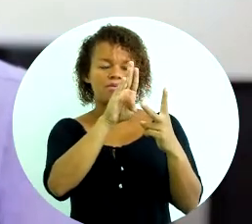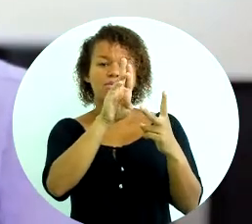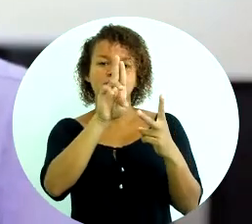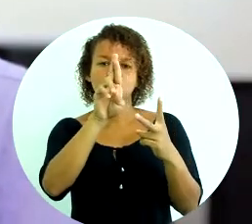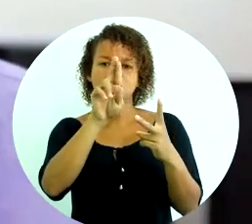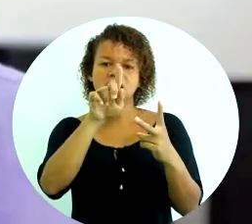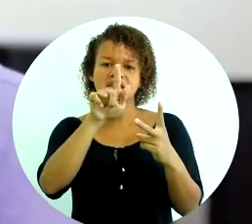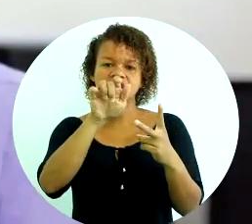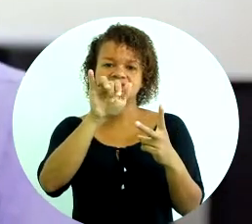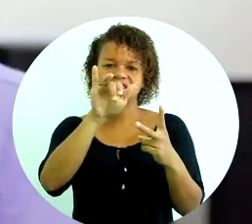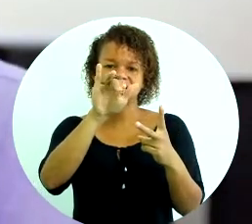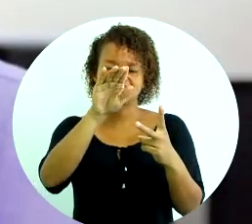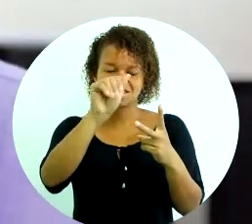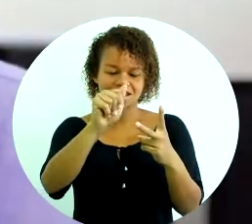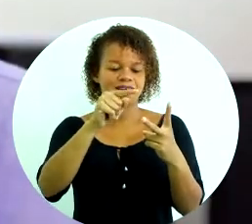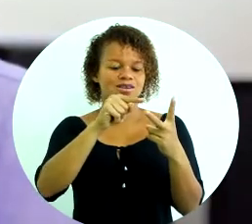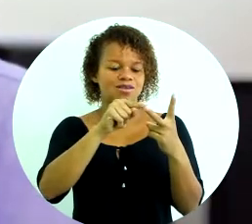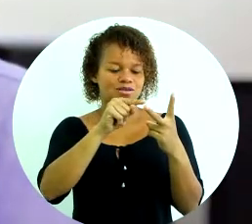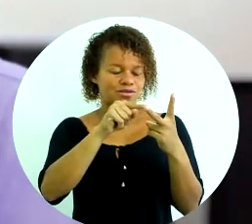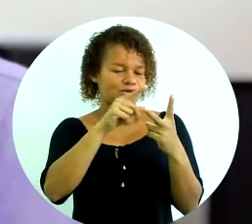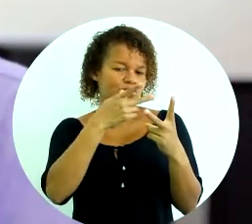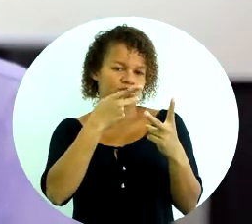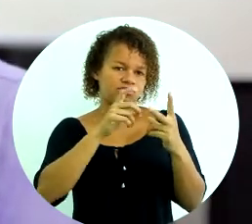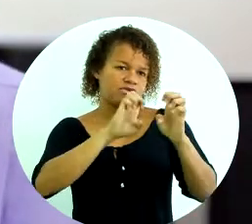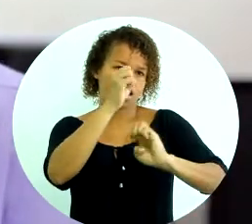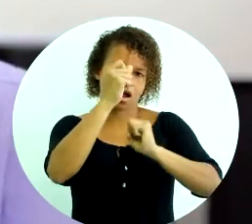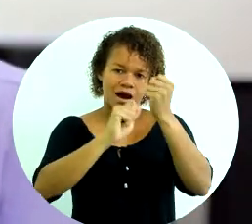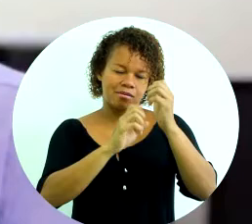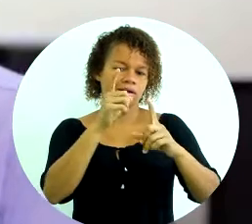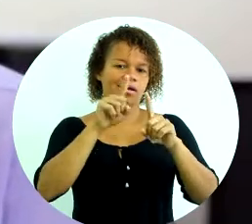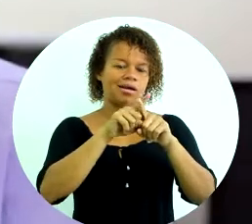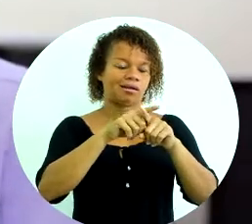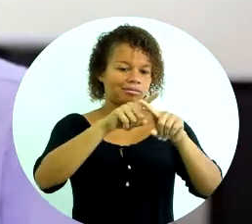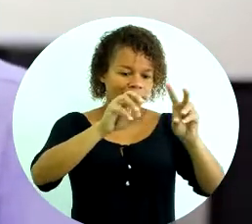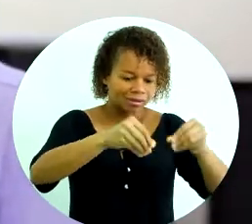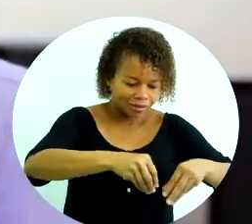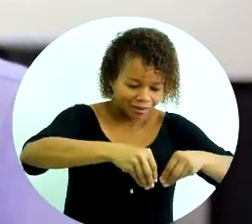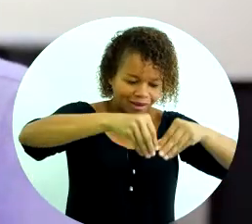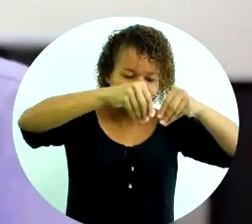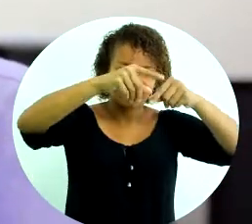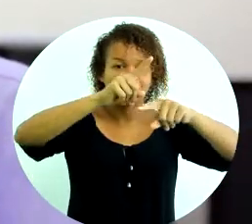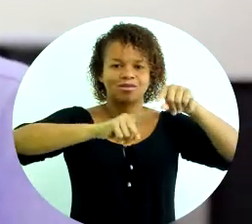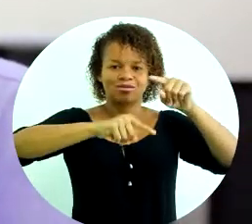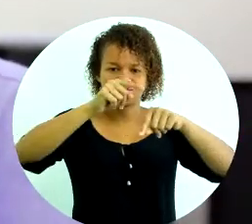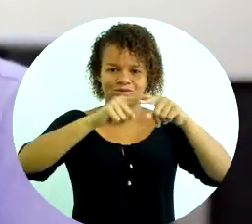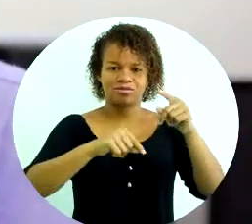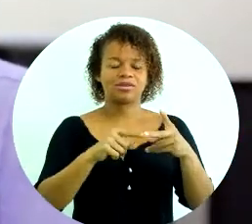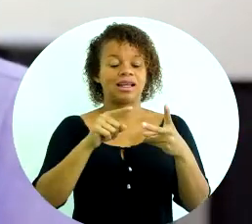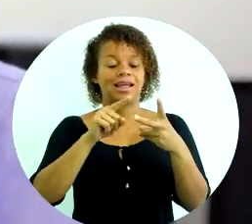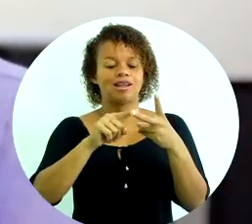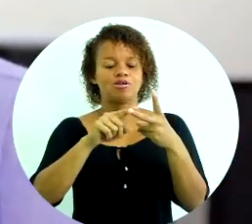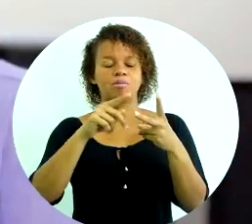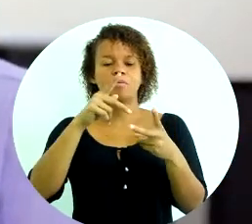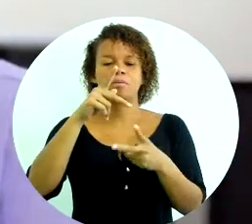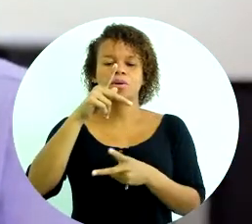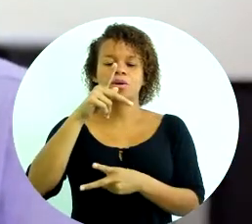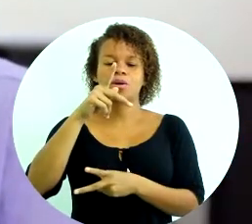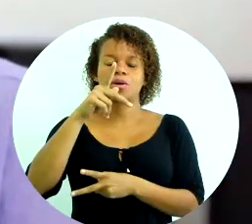a burguesia, proprietária dos meios de produção, como as fábricas, terras e ferramentas, e